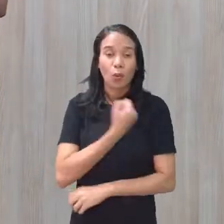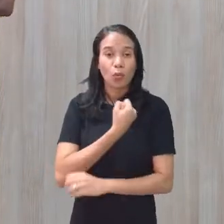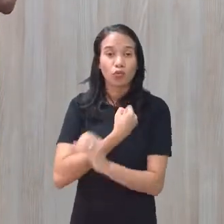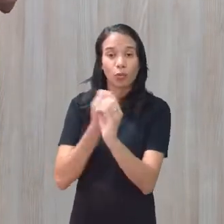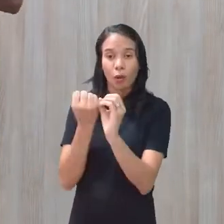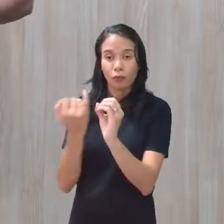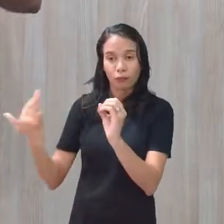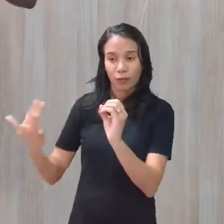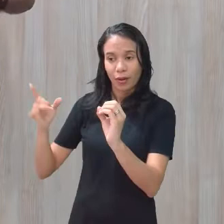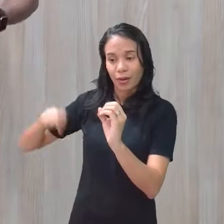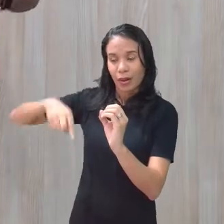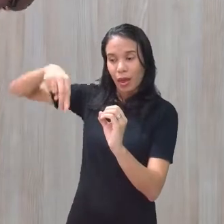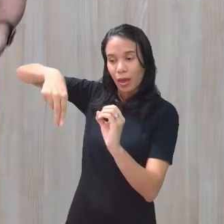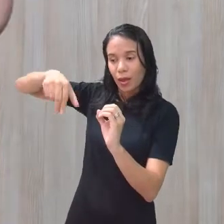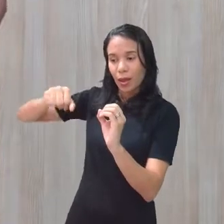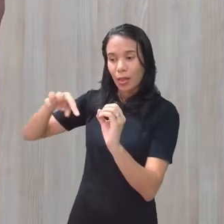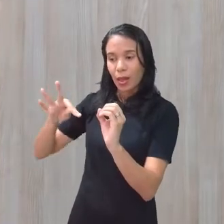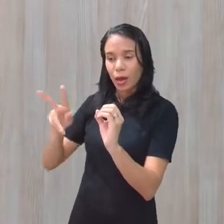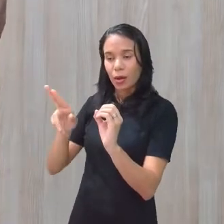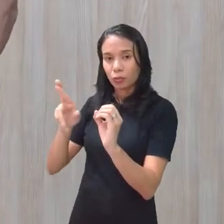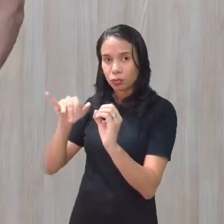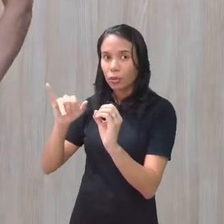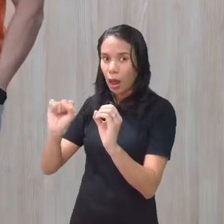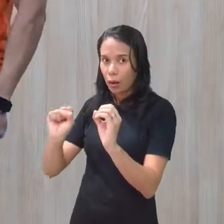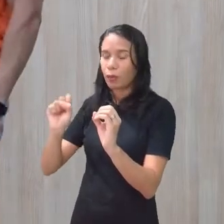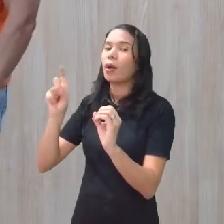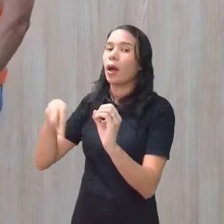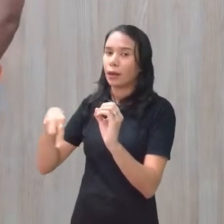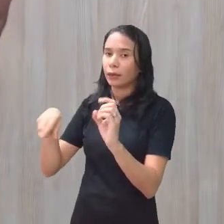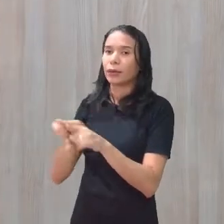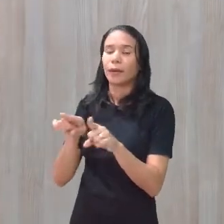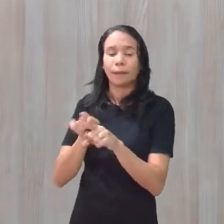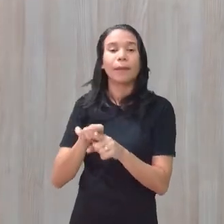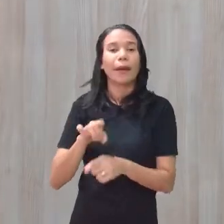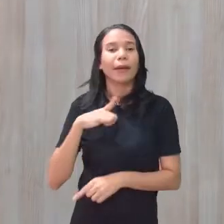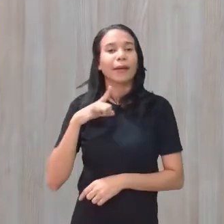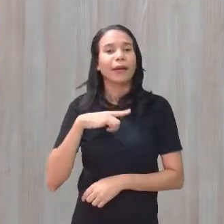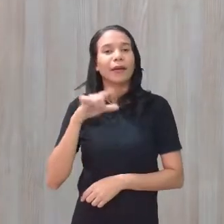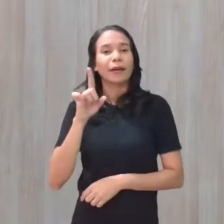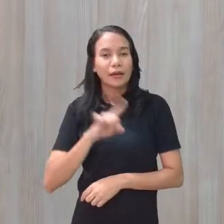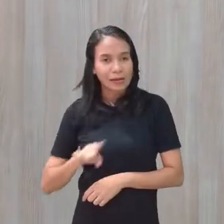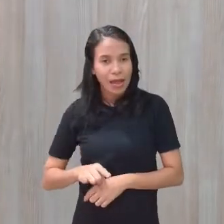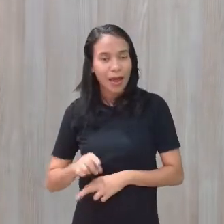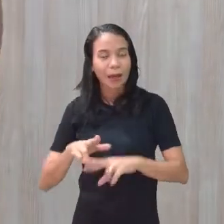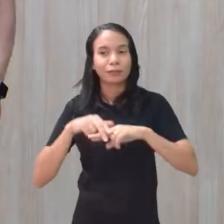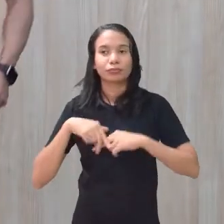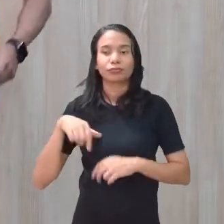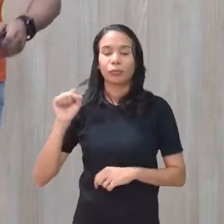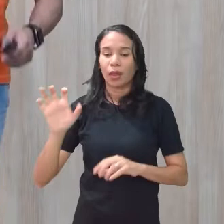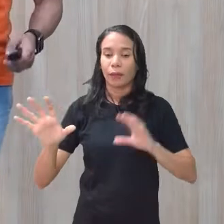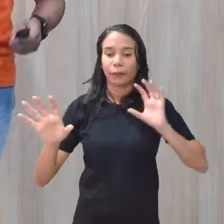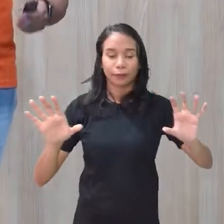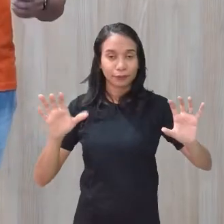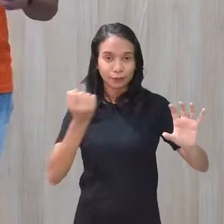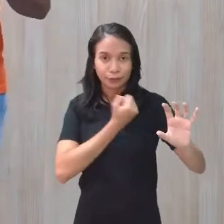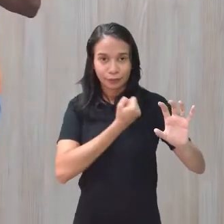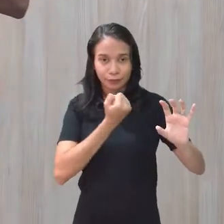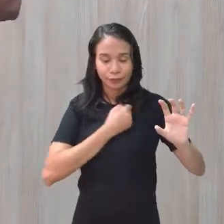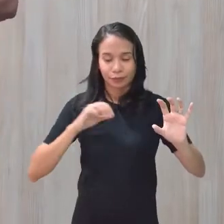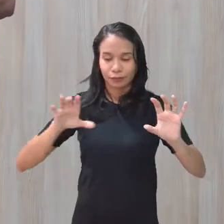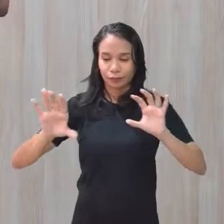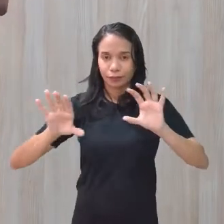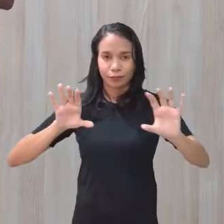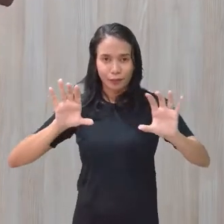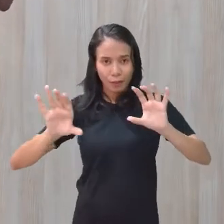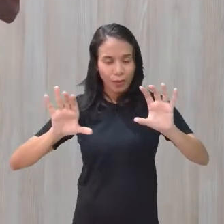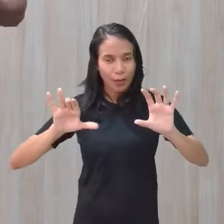naturais, eles também são números inteiros, certo? Não se esqueça disso. Então, se eu pego dois números aí, dois números